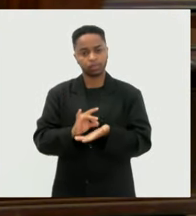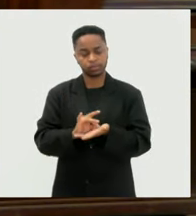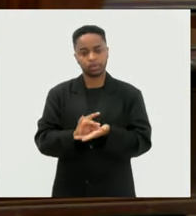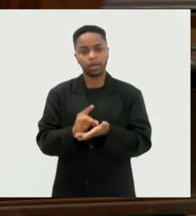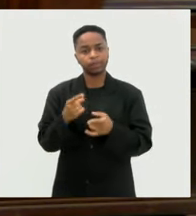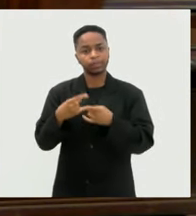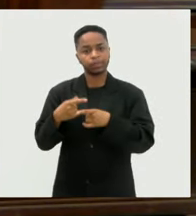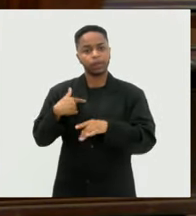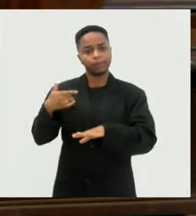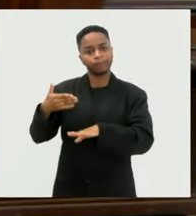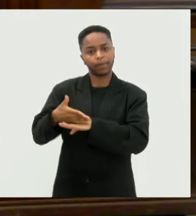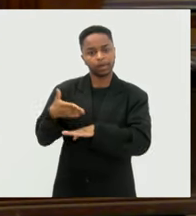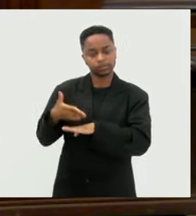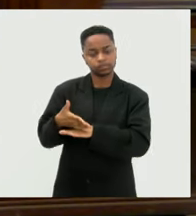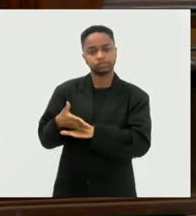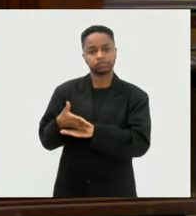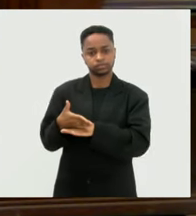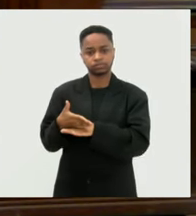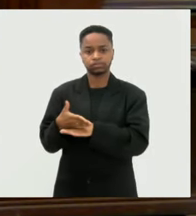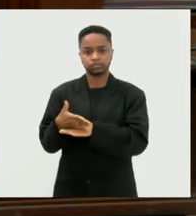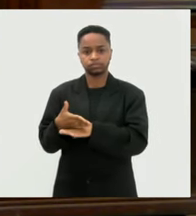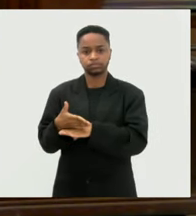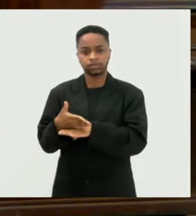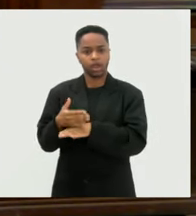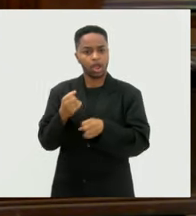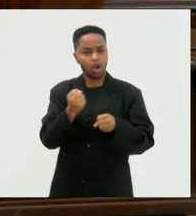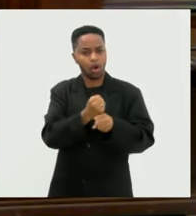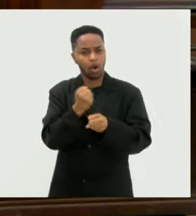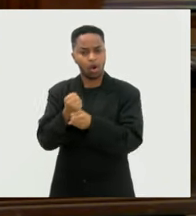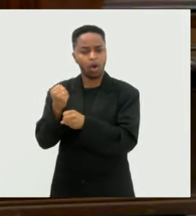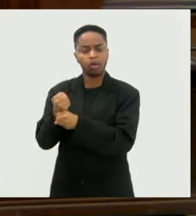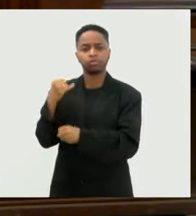ter participado dessa grande obra